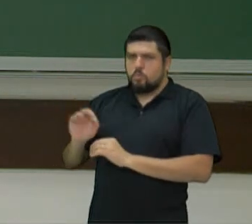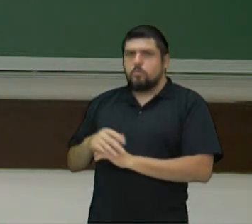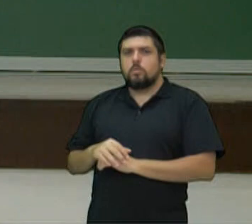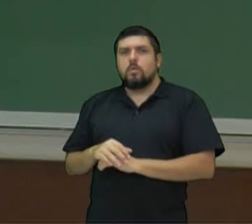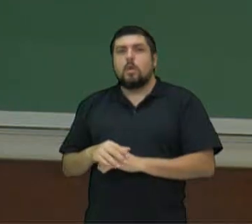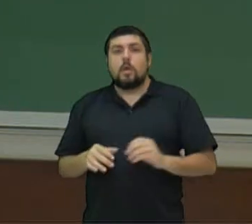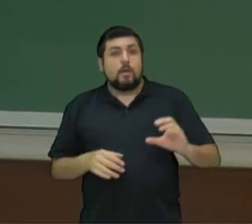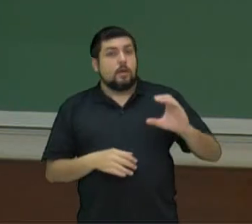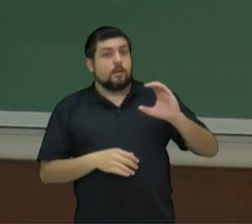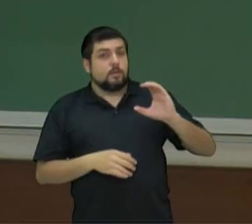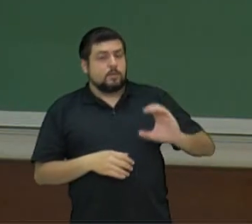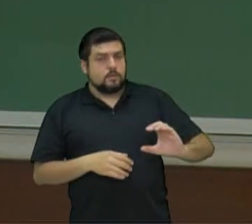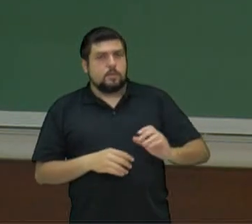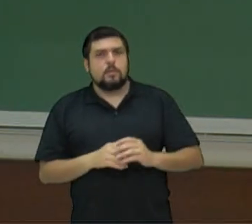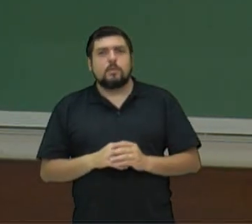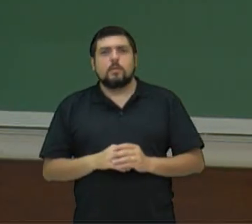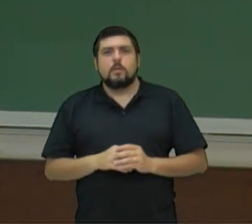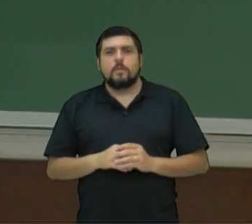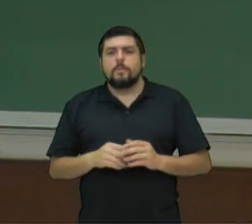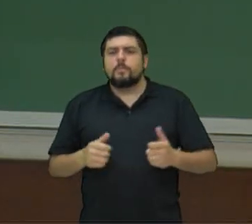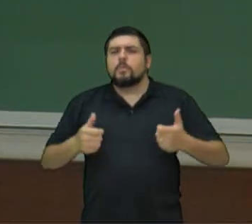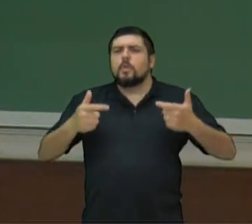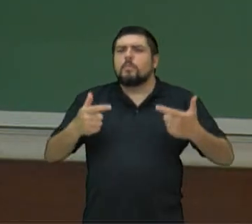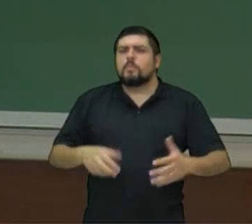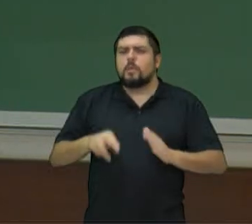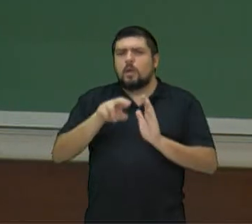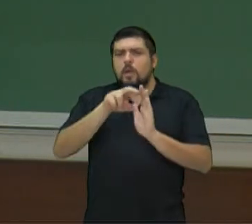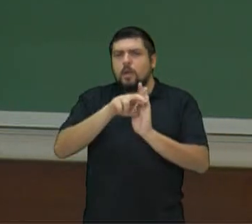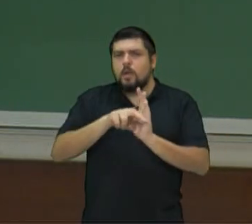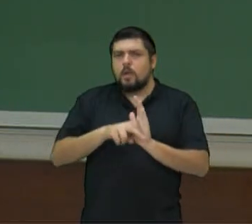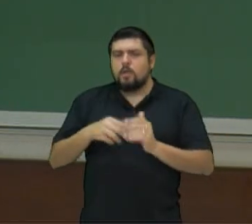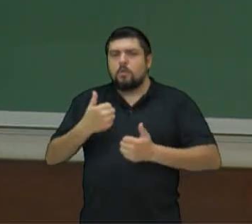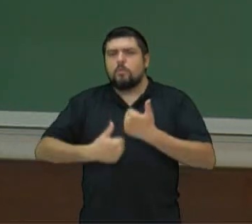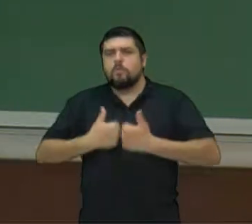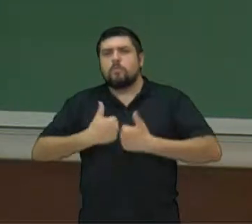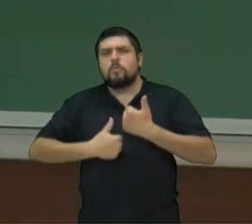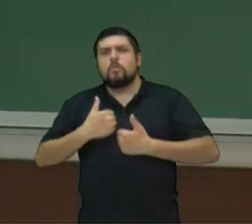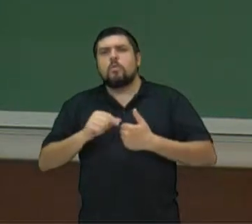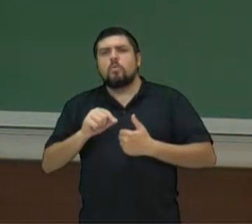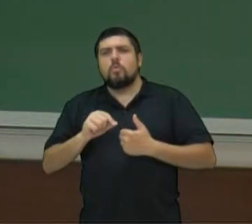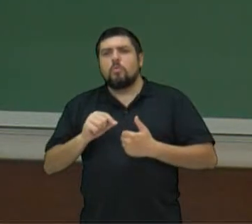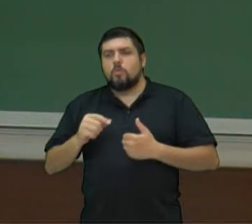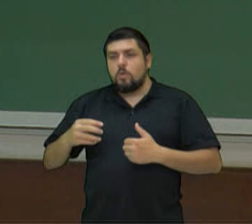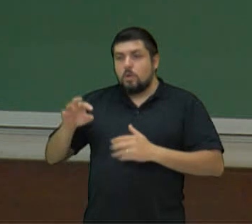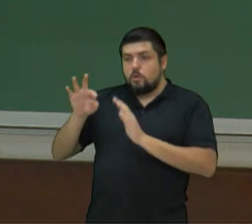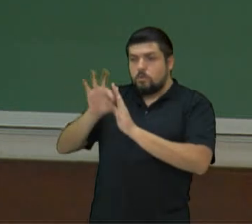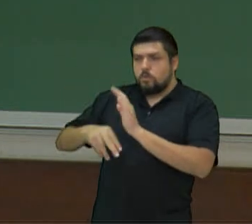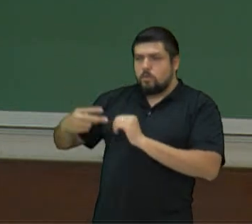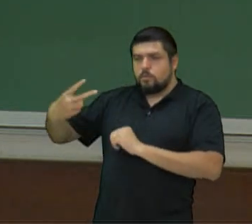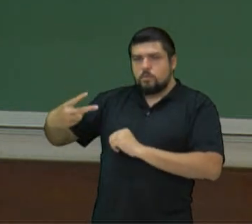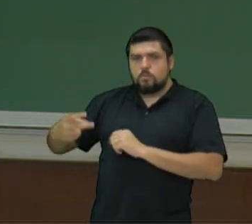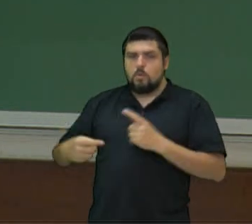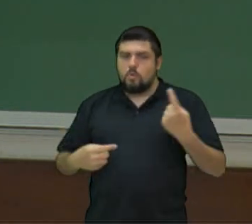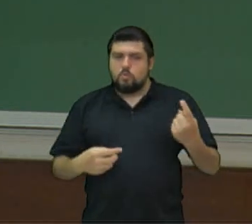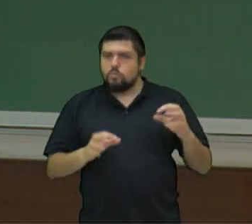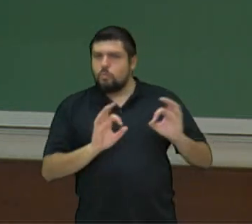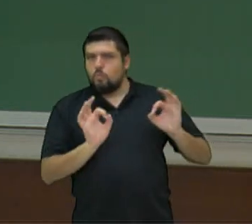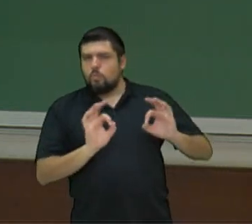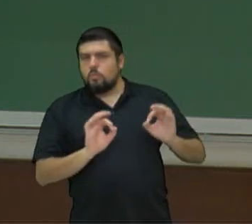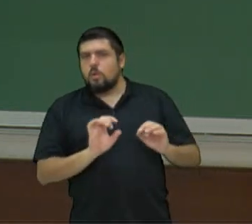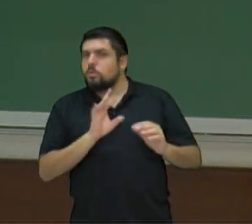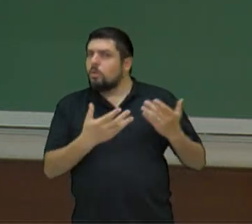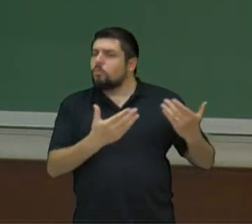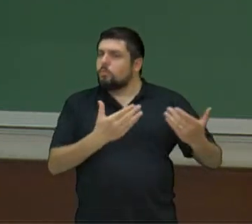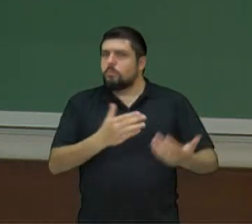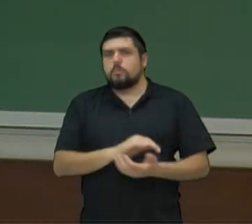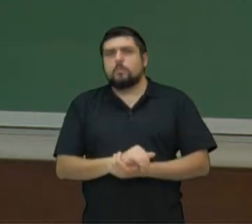C, quem está explicando a regra do futebol é só o texto 2. O 1 não explica a regra, só fala, só faz o comparativo do gols.